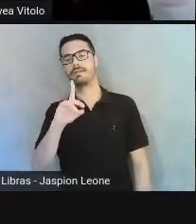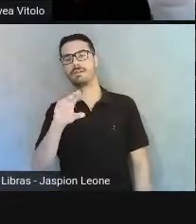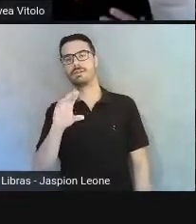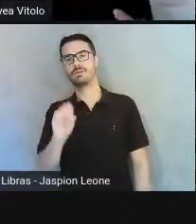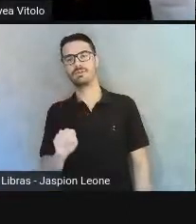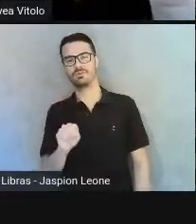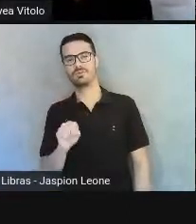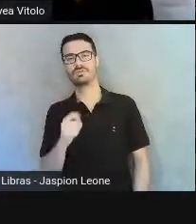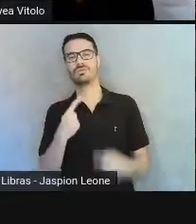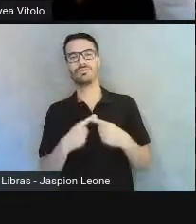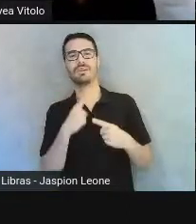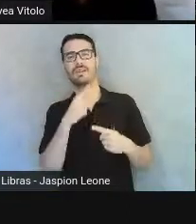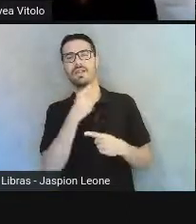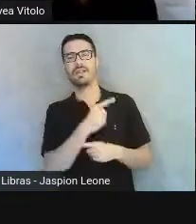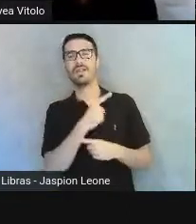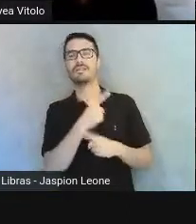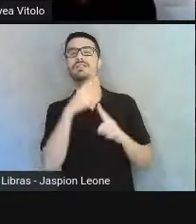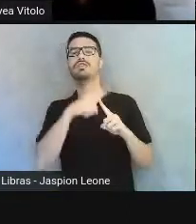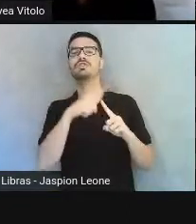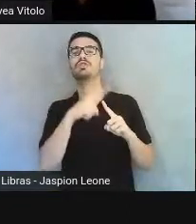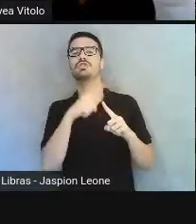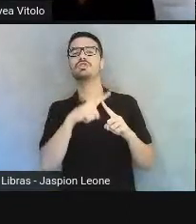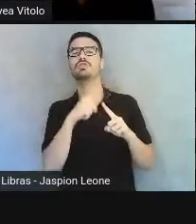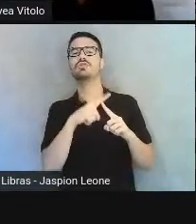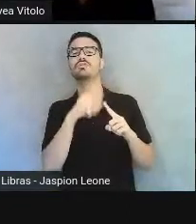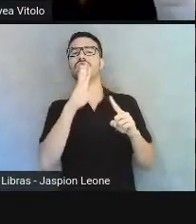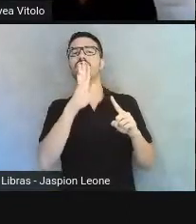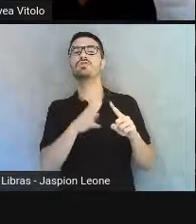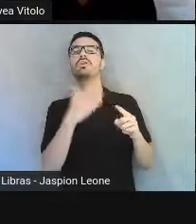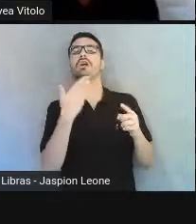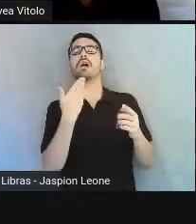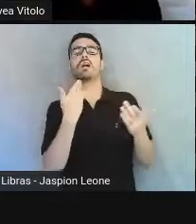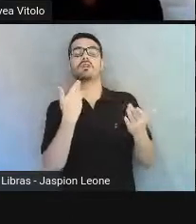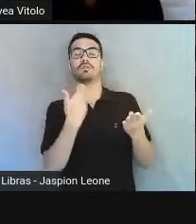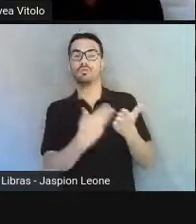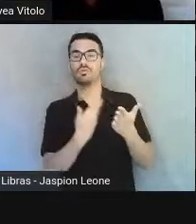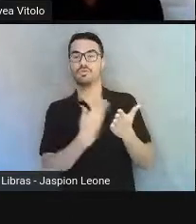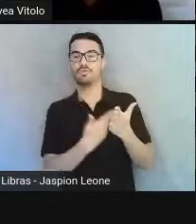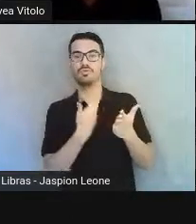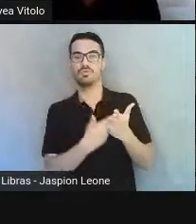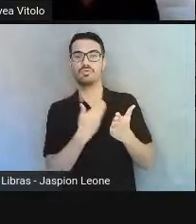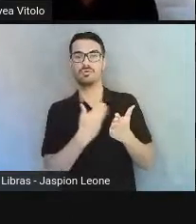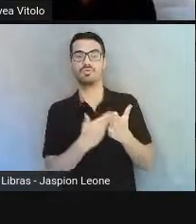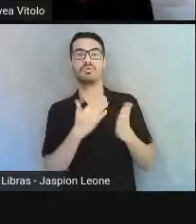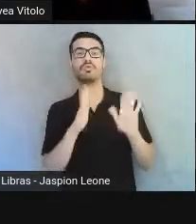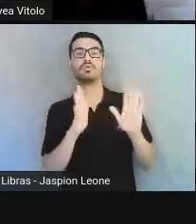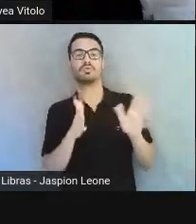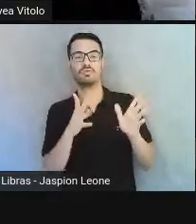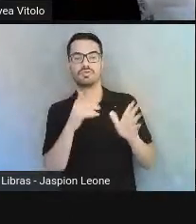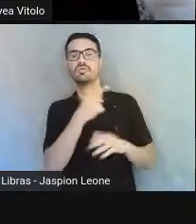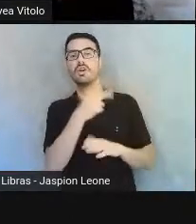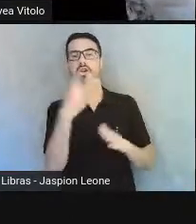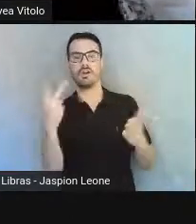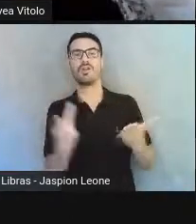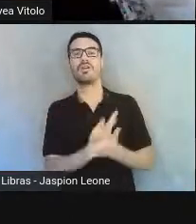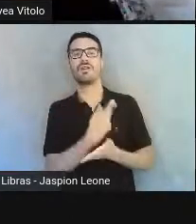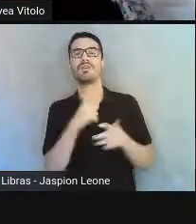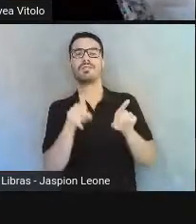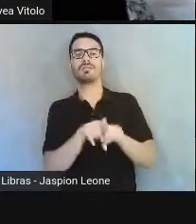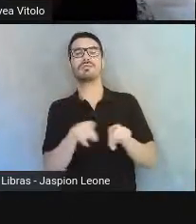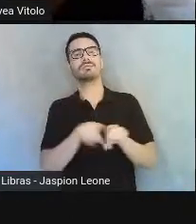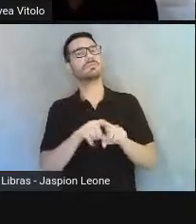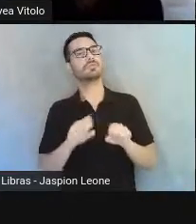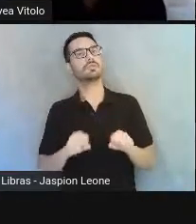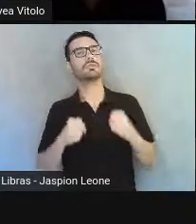tipologia muito consolidada também na literatura, mas não muito aplicada na prática, então foi um esforço